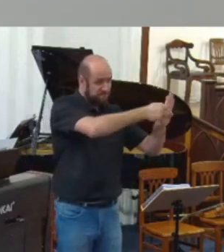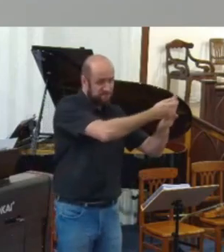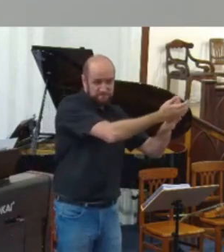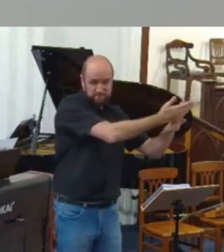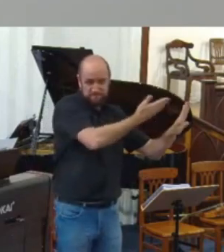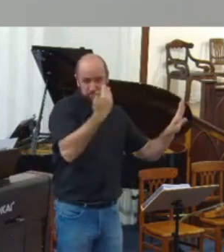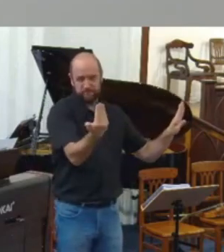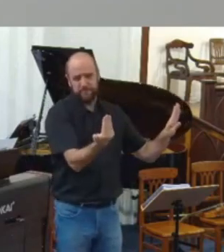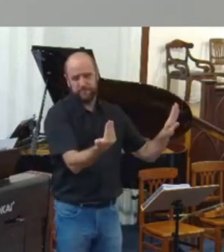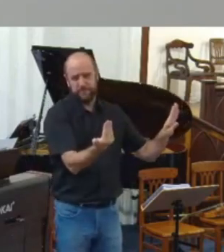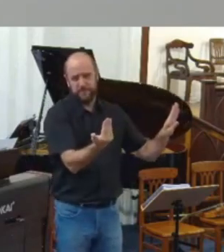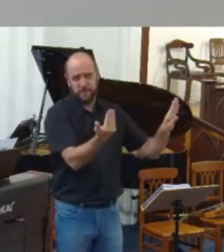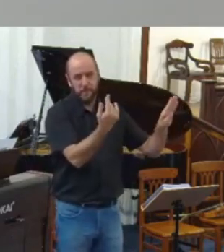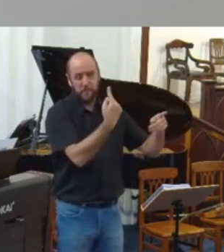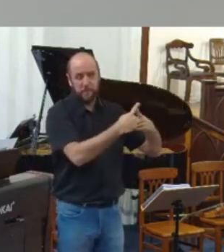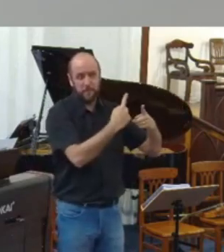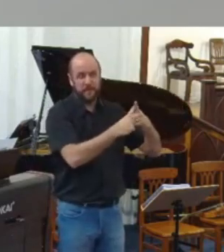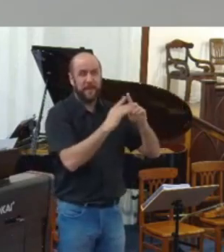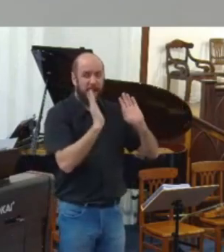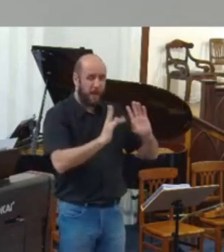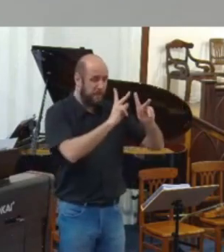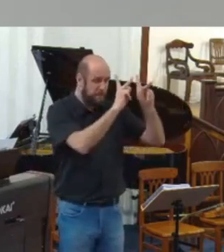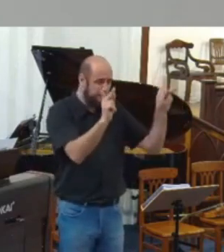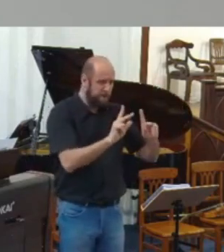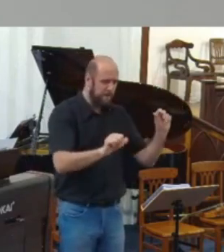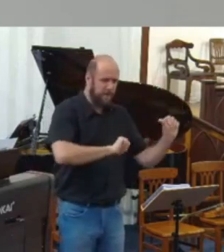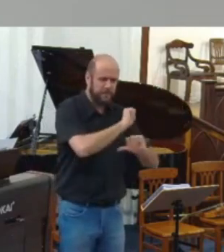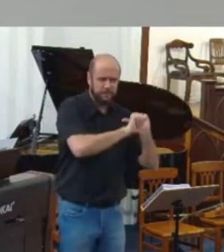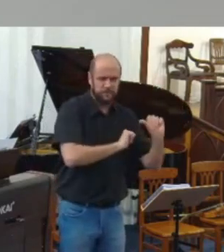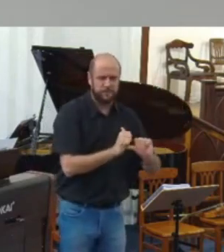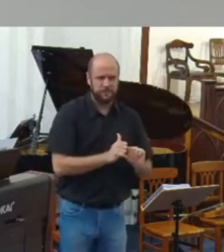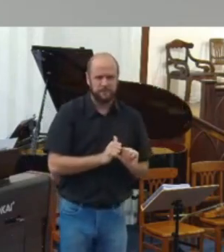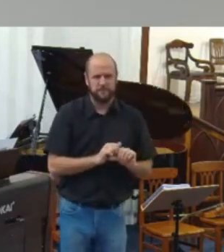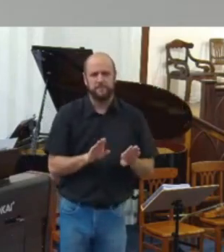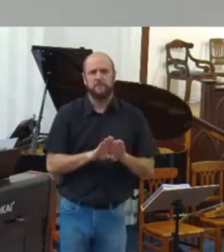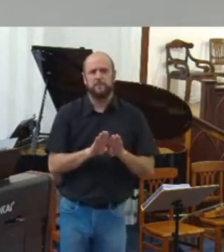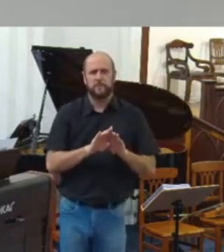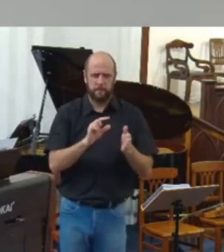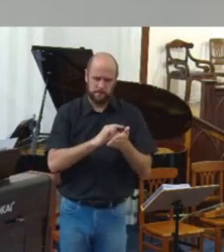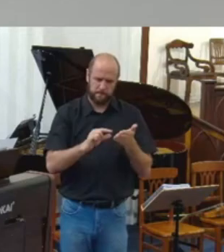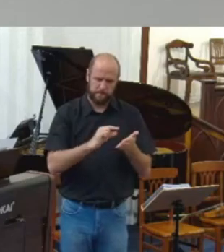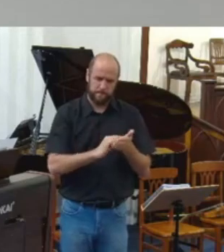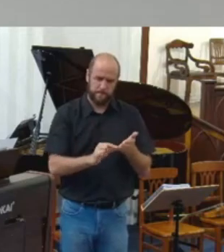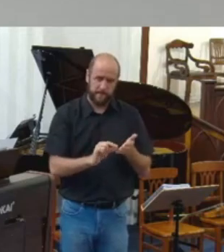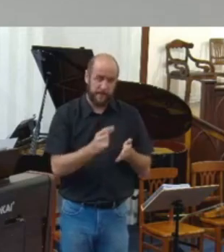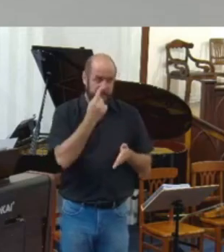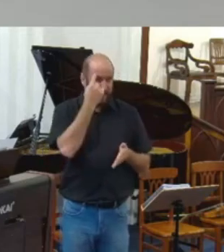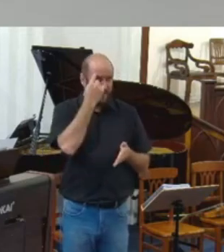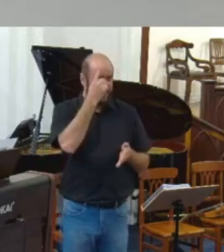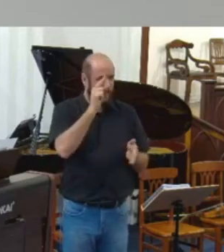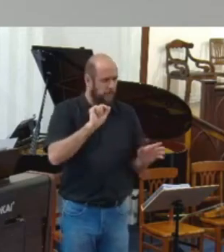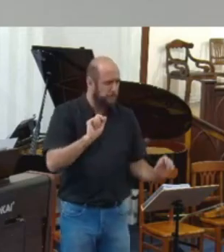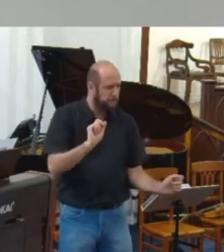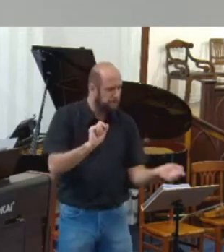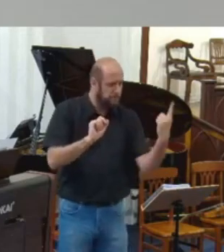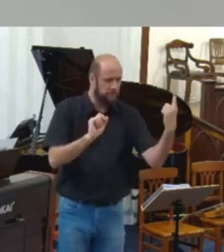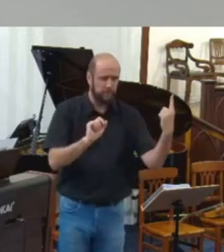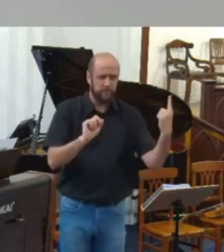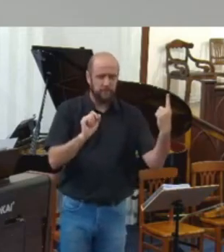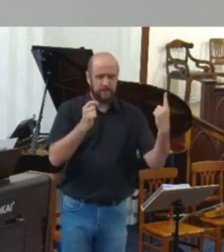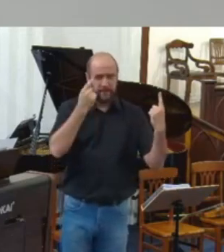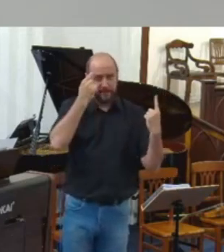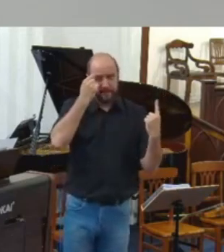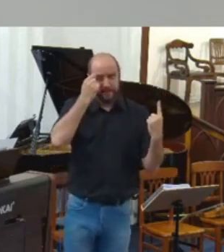diz o texto aqui. E a mesma coisa, a expressão se pôs no meio deles. A